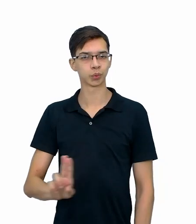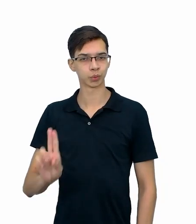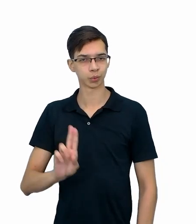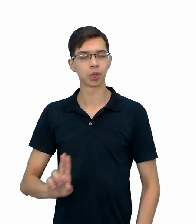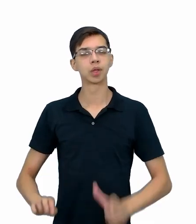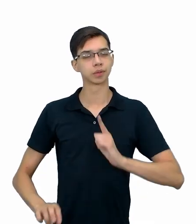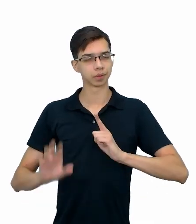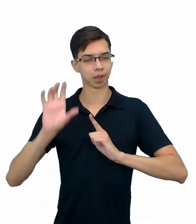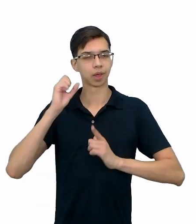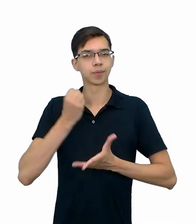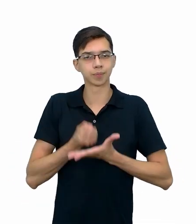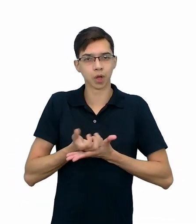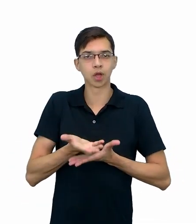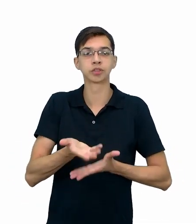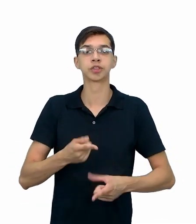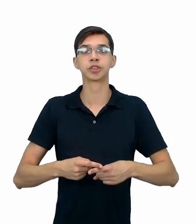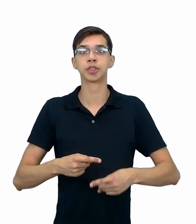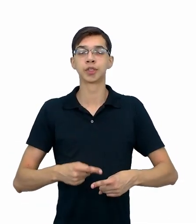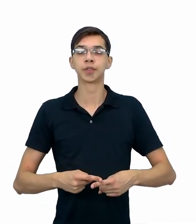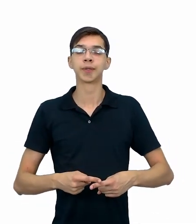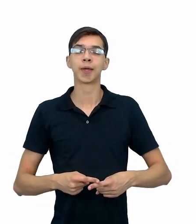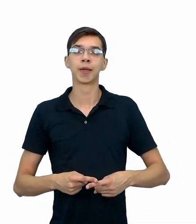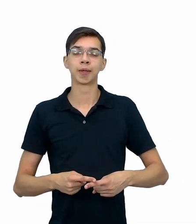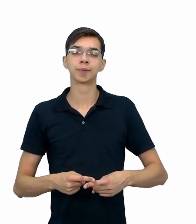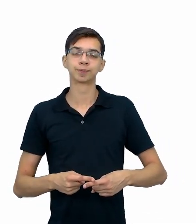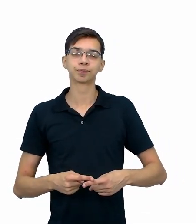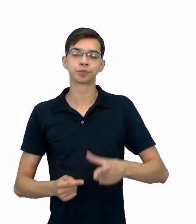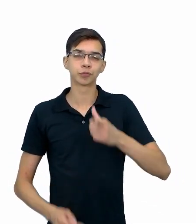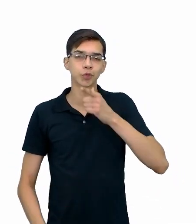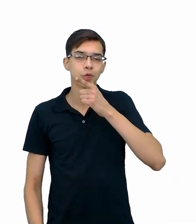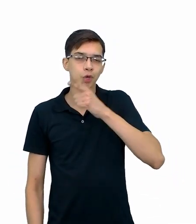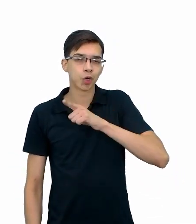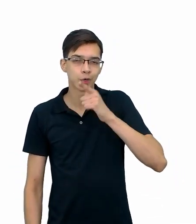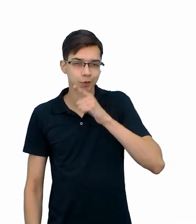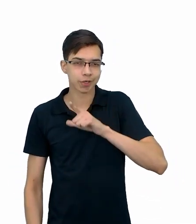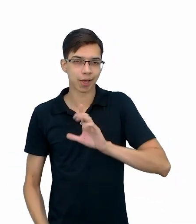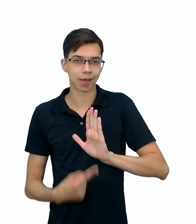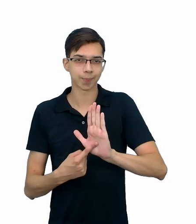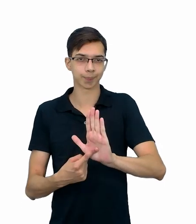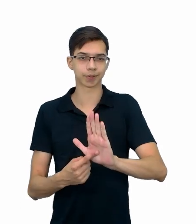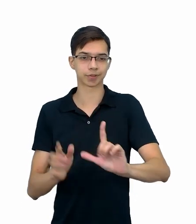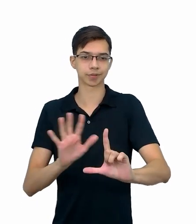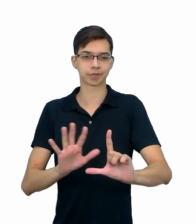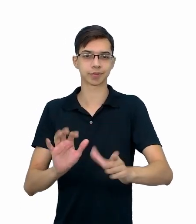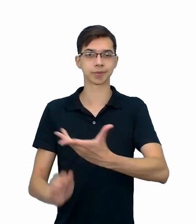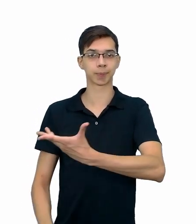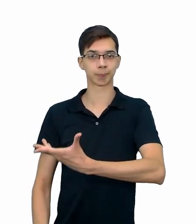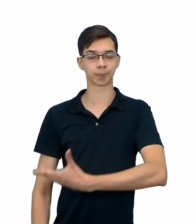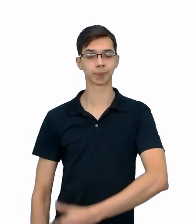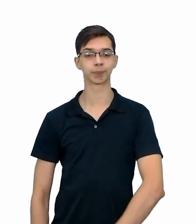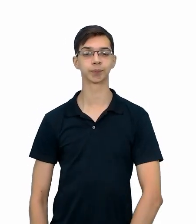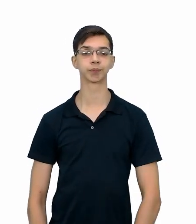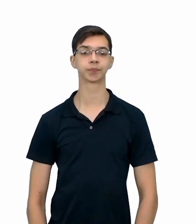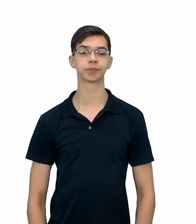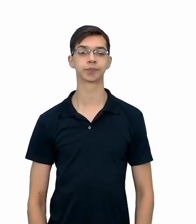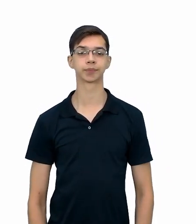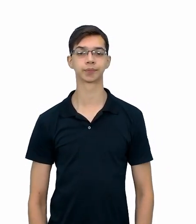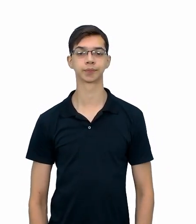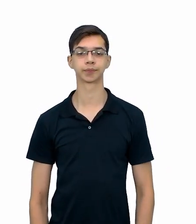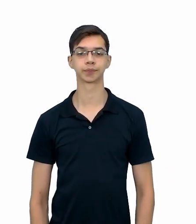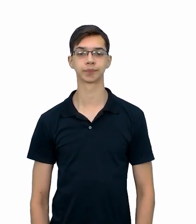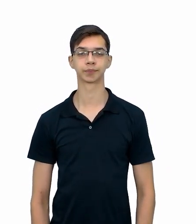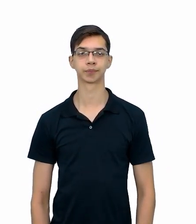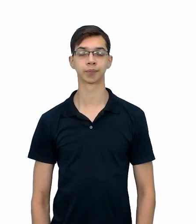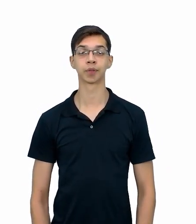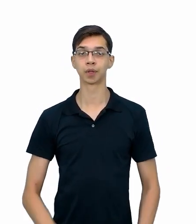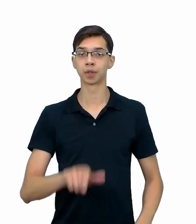também, onde eles tiveram aí essa apresentação. Mobiliza nos estudantes conhecimentos